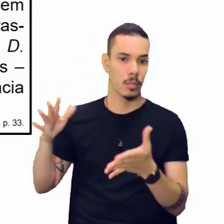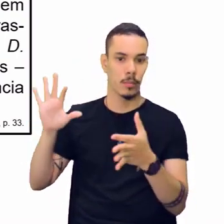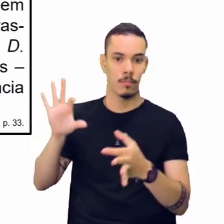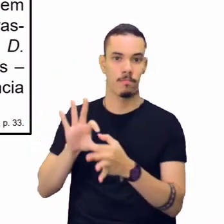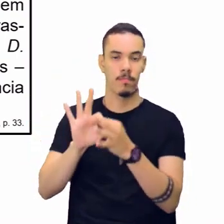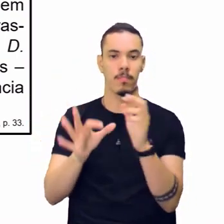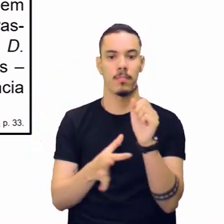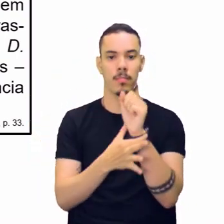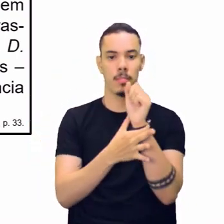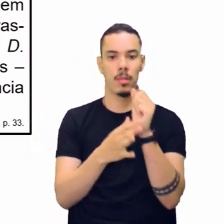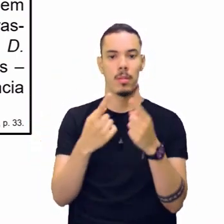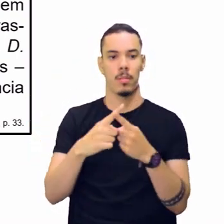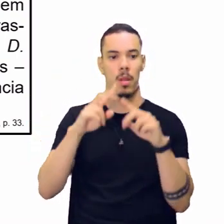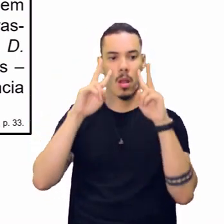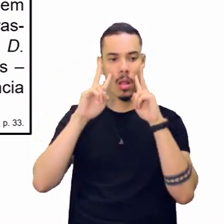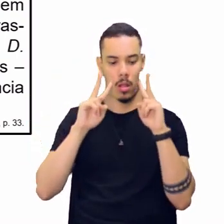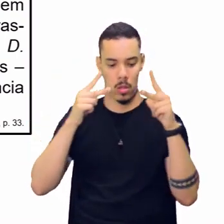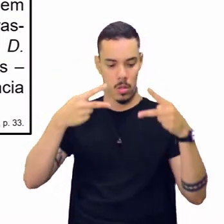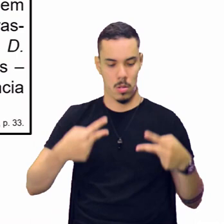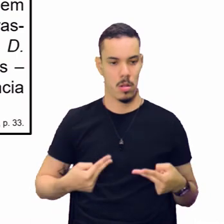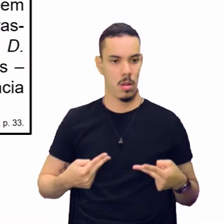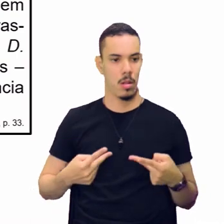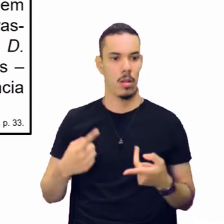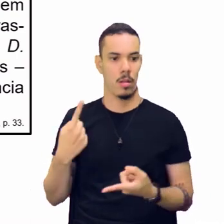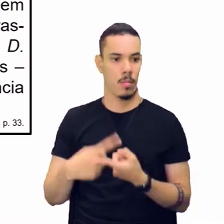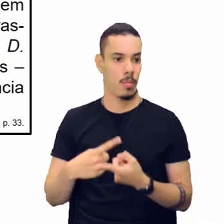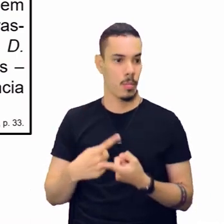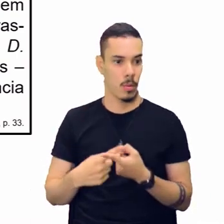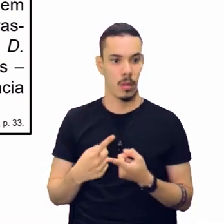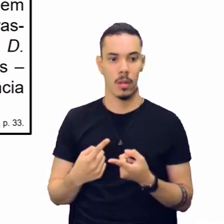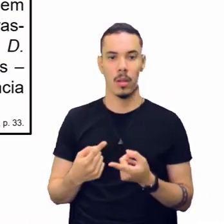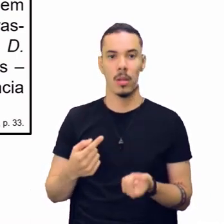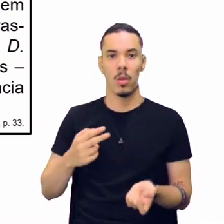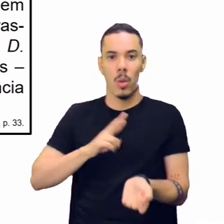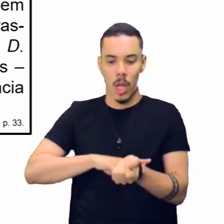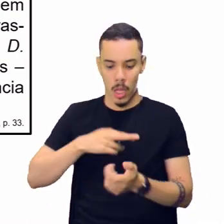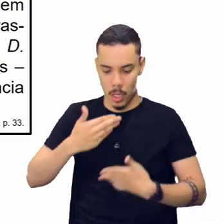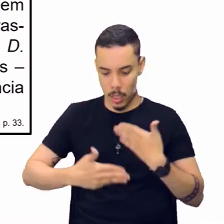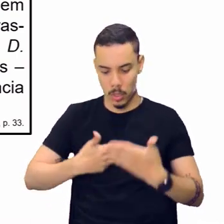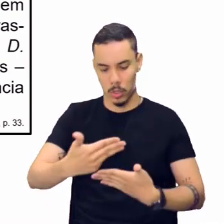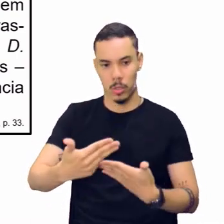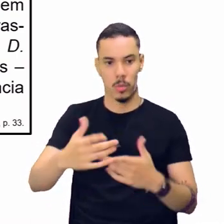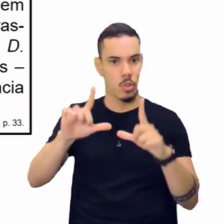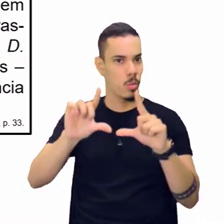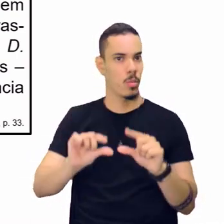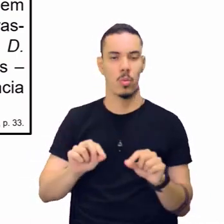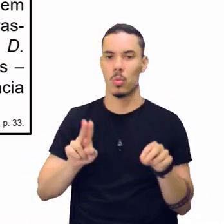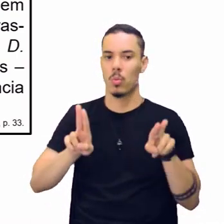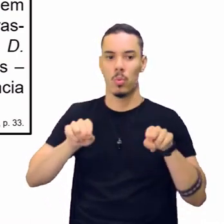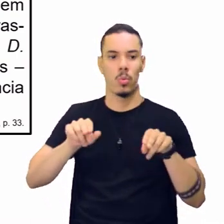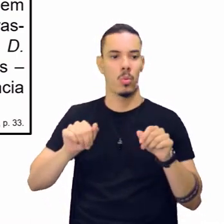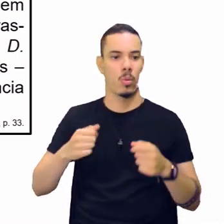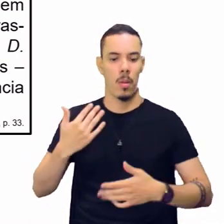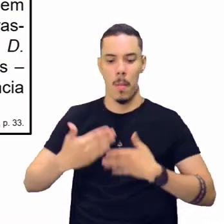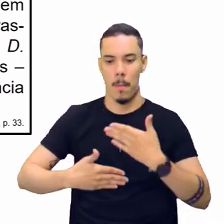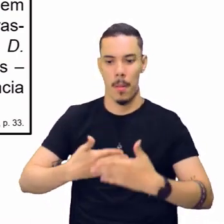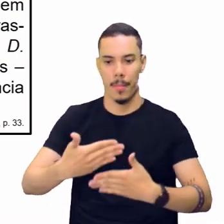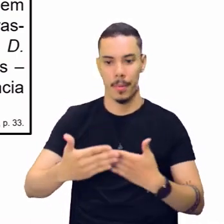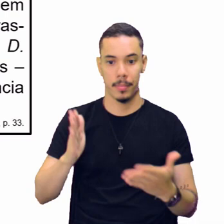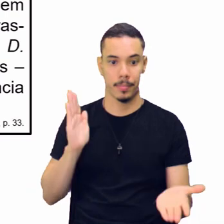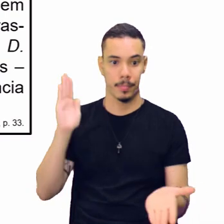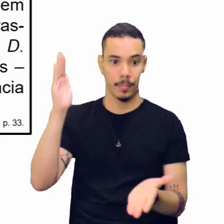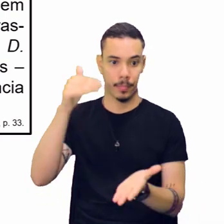Seguramente, por uma regularidade cujo ritmo não se reduz ao longo de toda a sua carreira e cuja obra